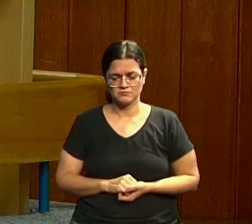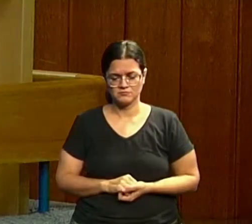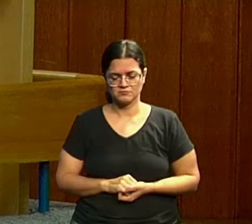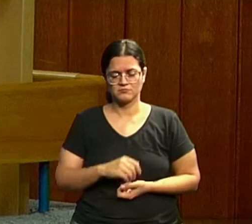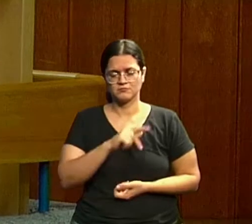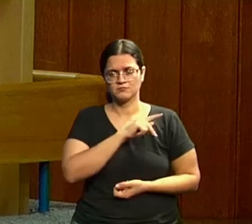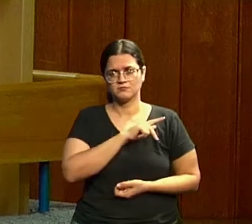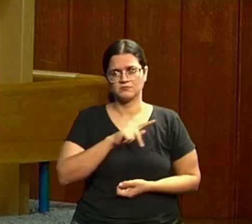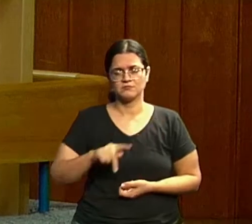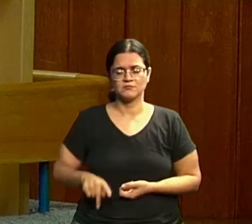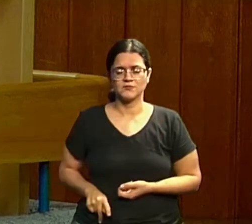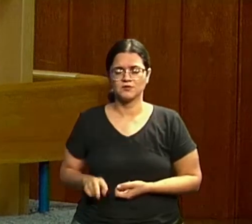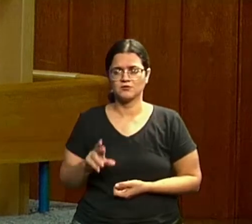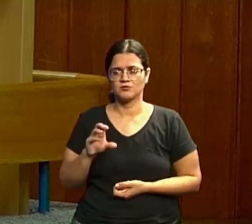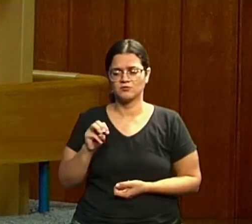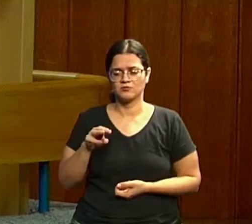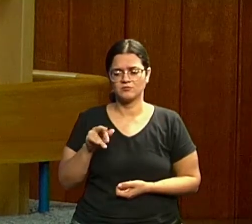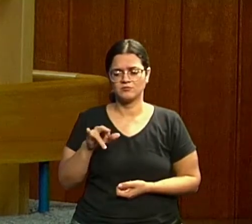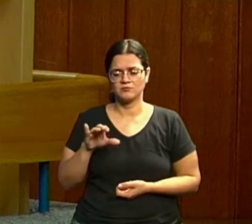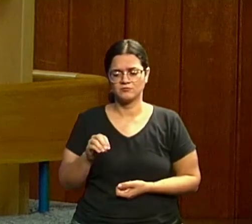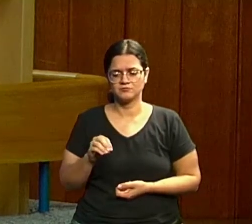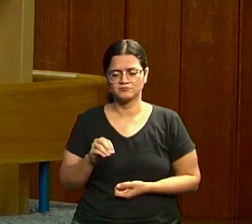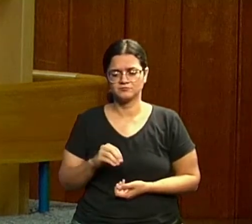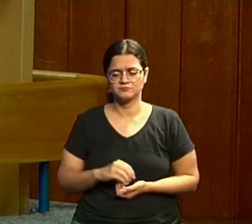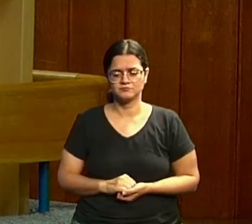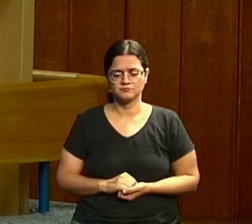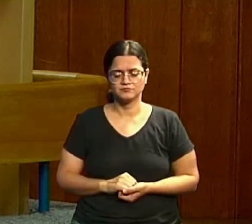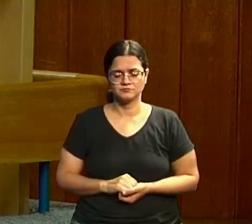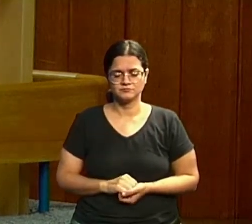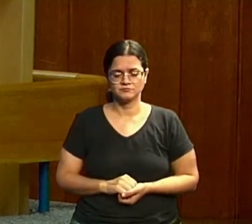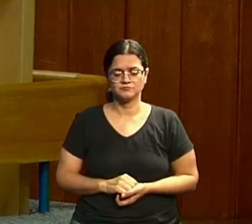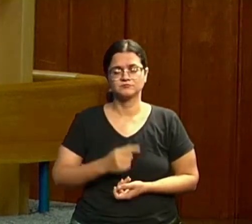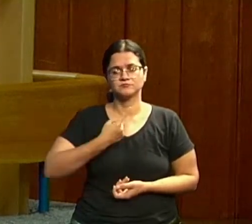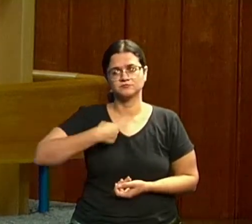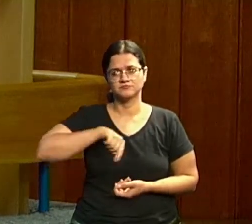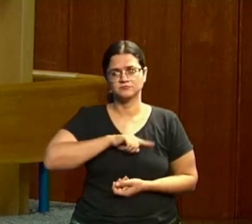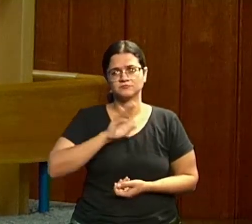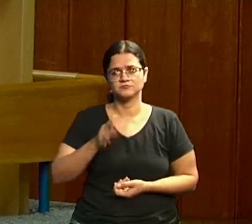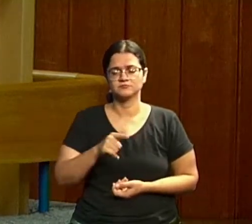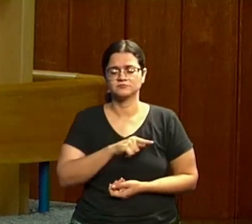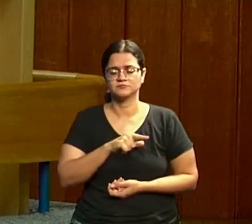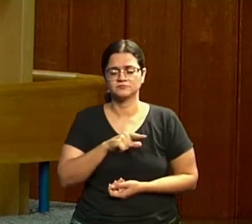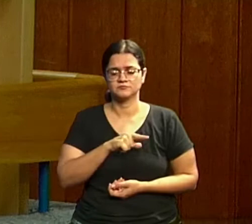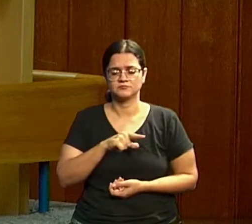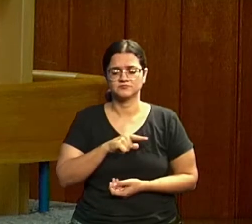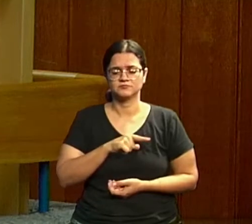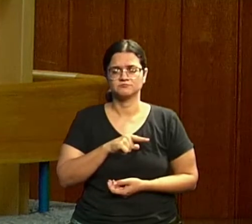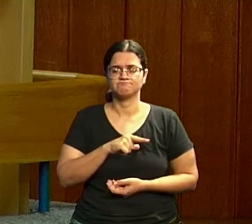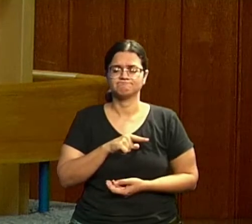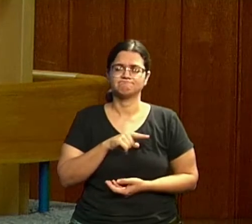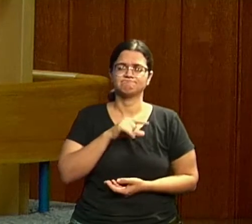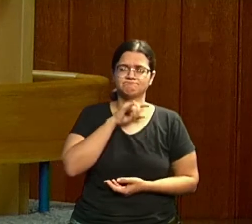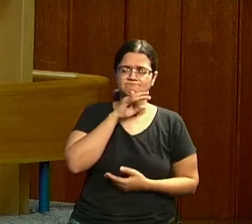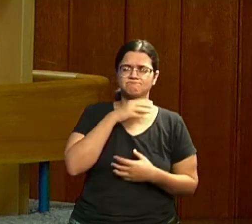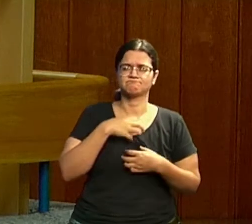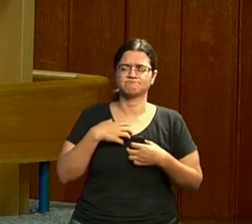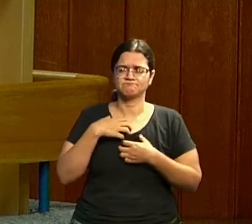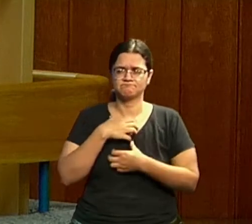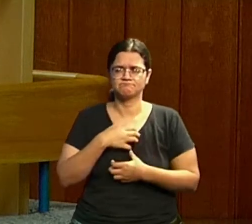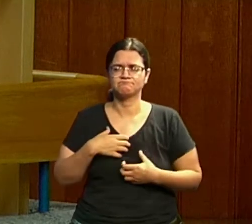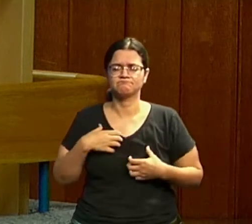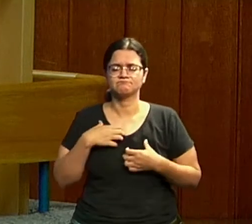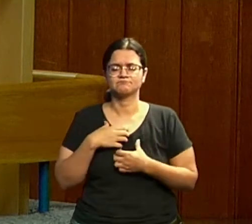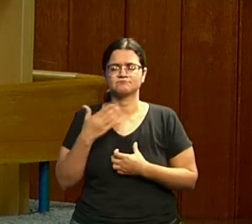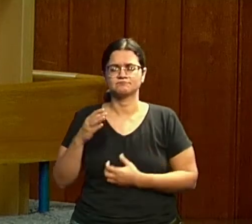Senhor presidente Romário Policarpo, nós tivemos o desconforto,